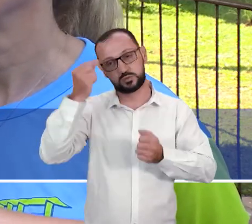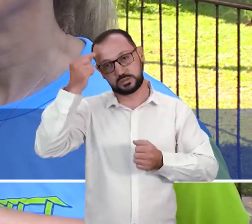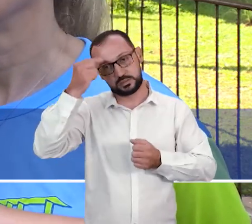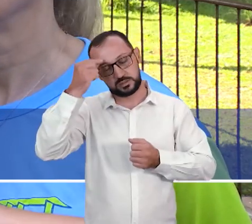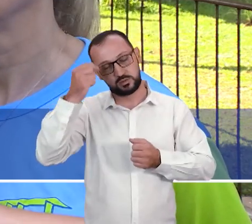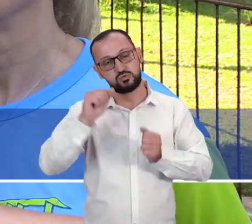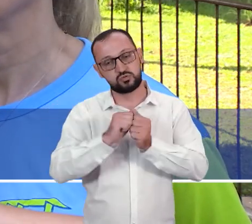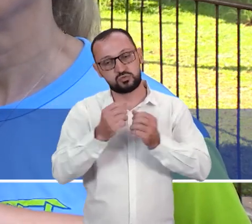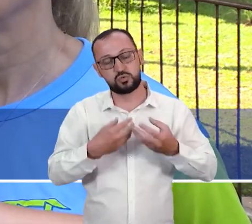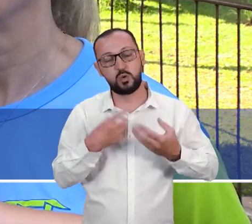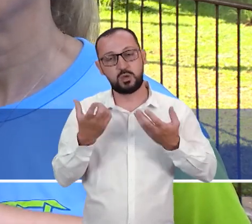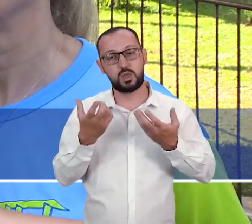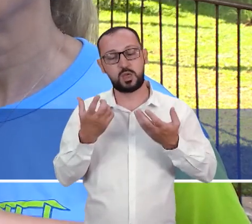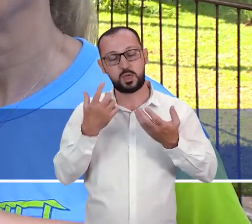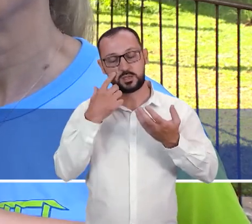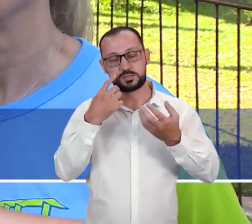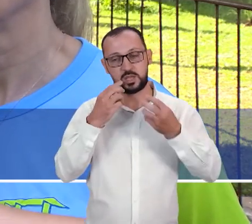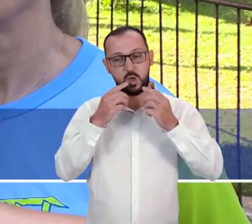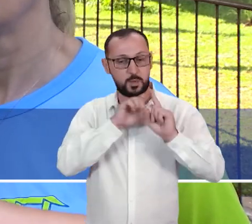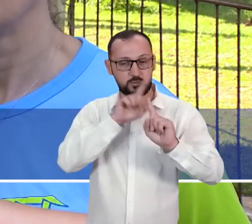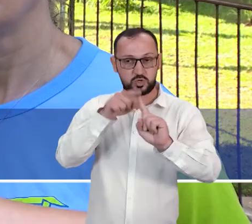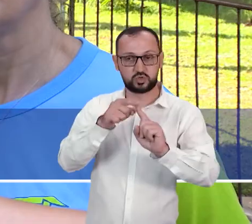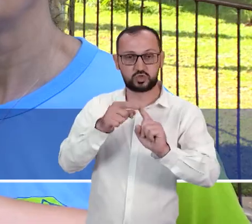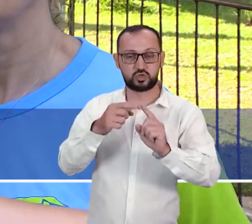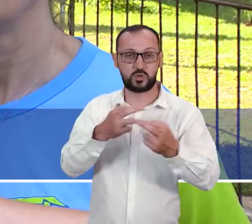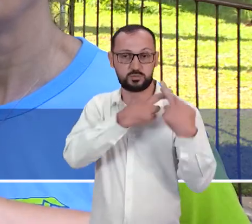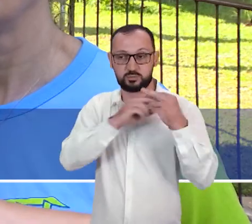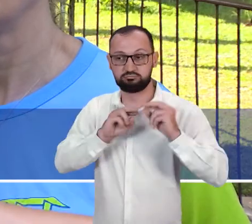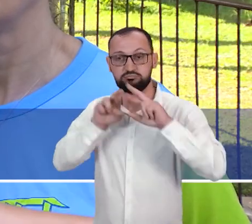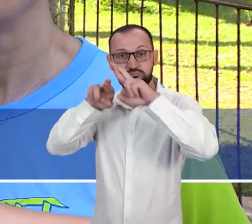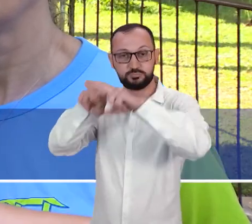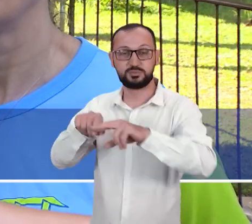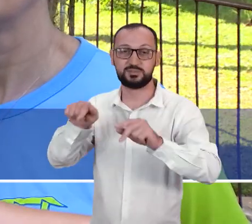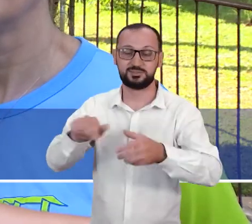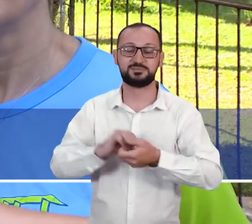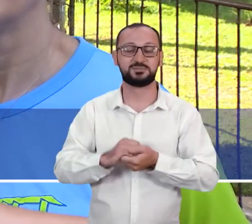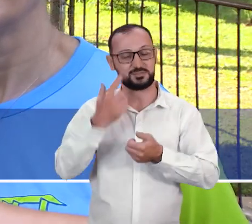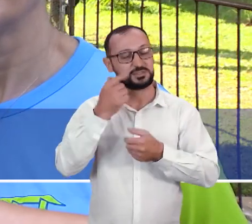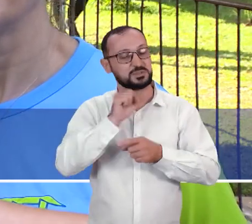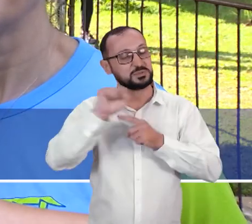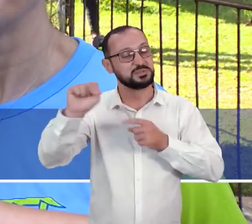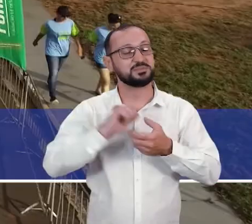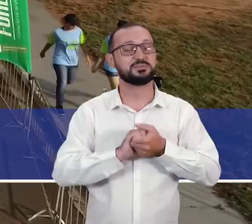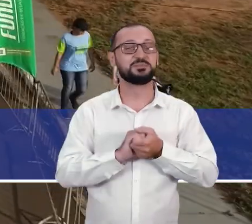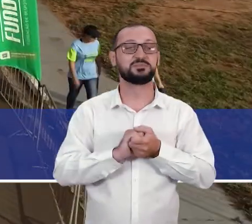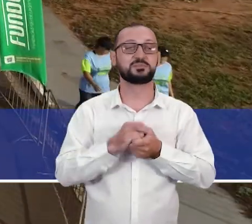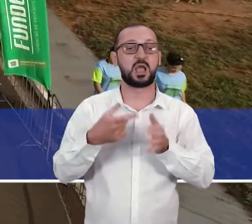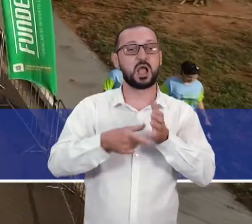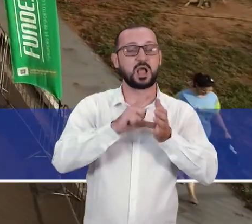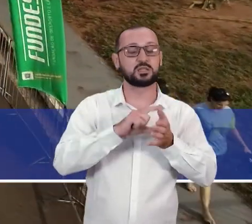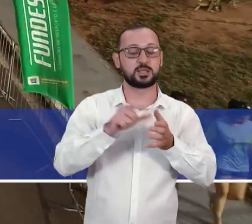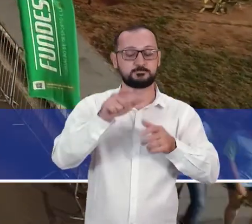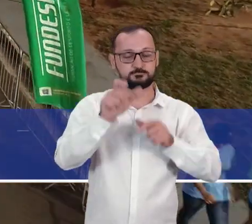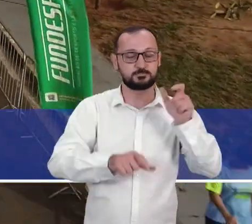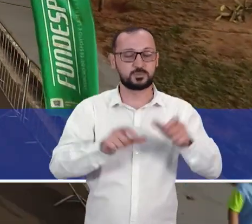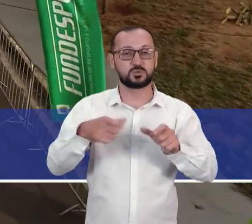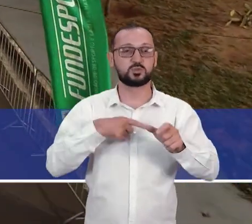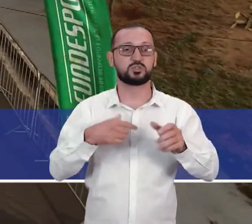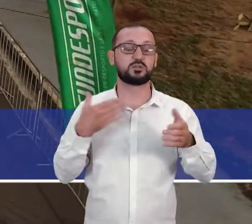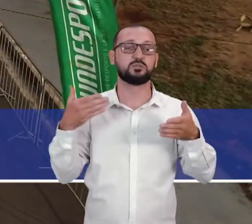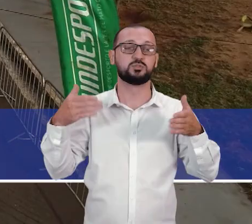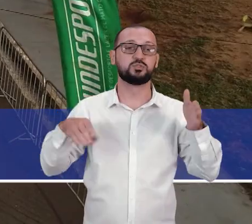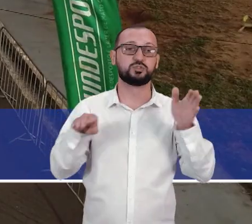deputado Zé Teixeira, primeiro secretário, passamos a missão para o Herculano e está muito organizado e vai ser um sucesso. Muito antes do início da corrida,